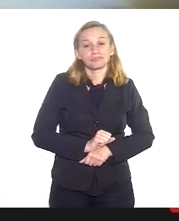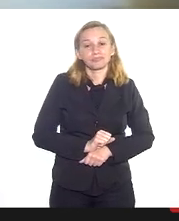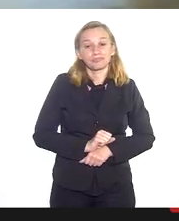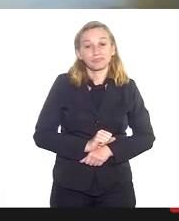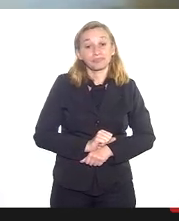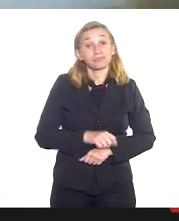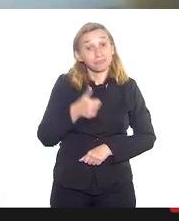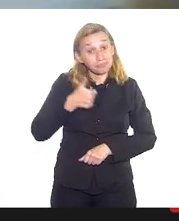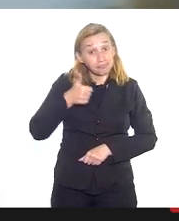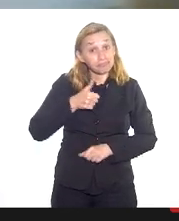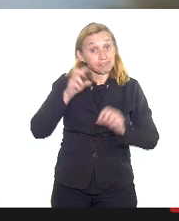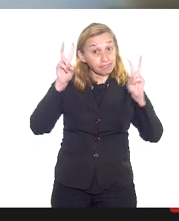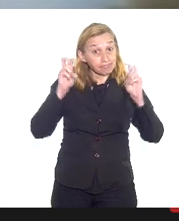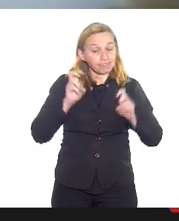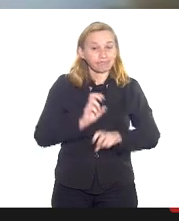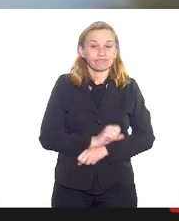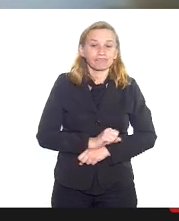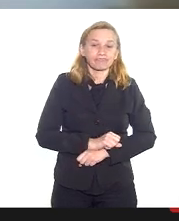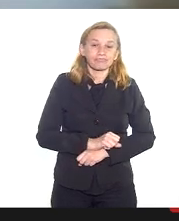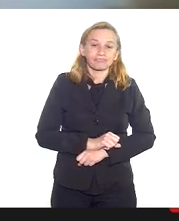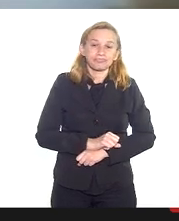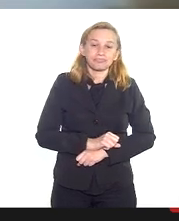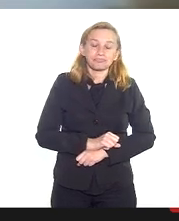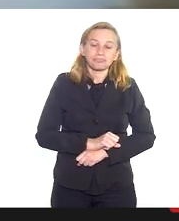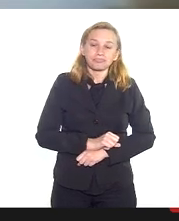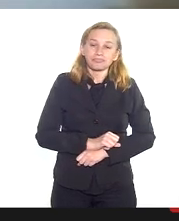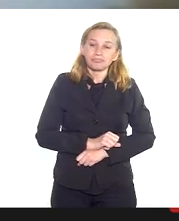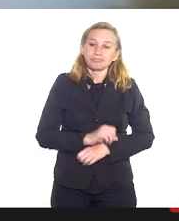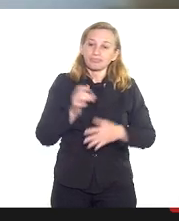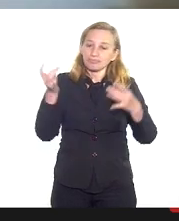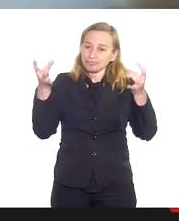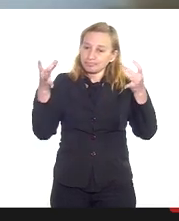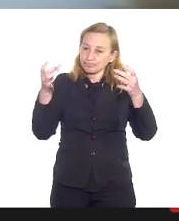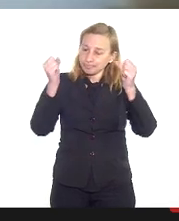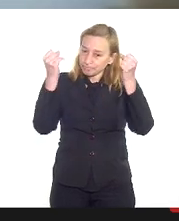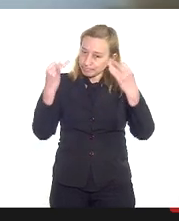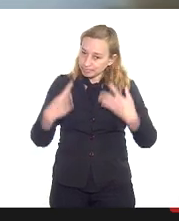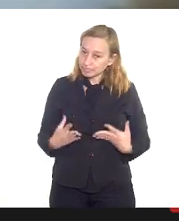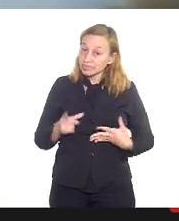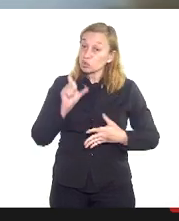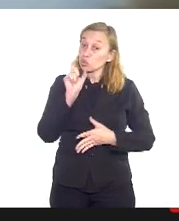Essa é a primeira questão. Se tivesse definido o que é